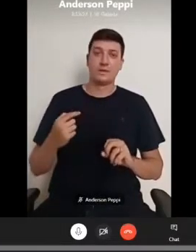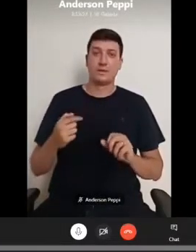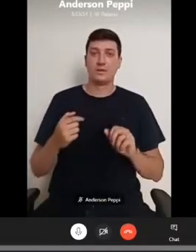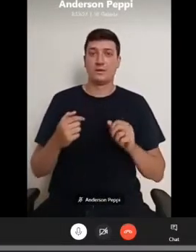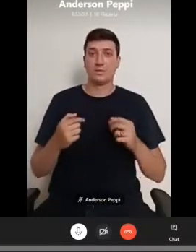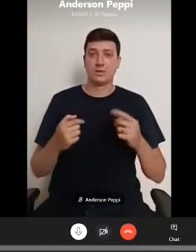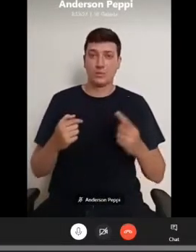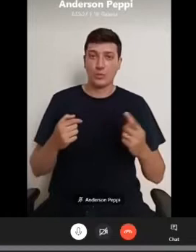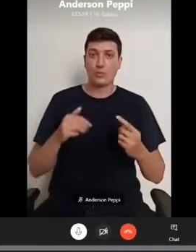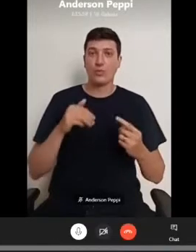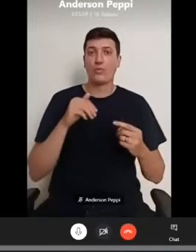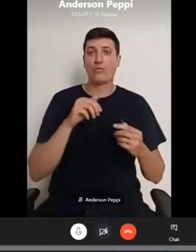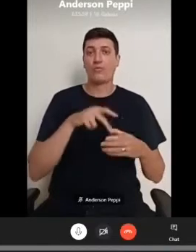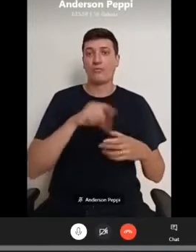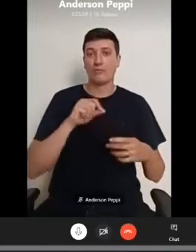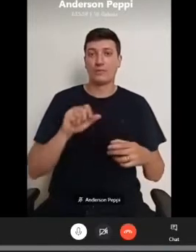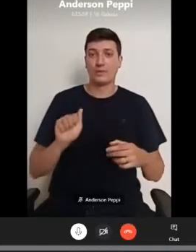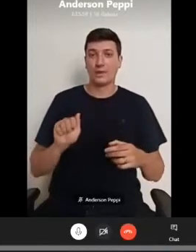Vice-presidente,